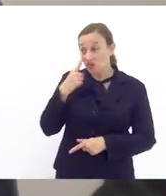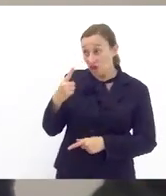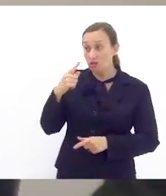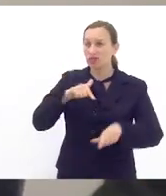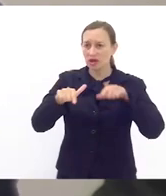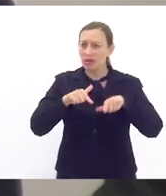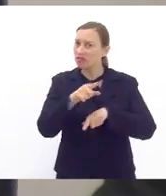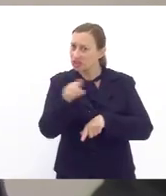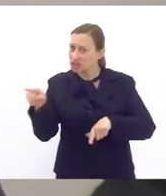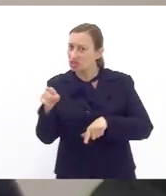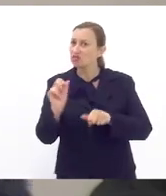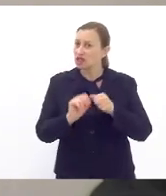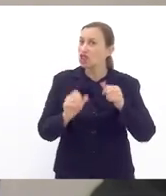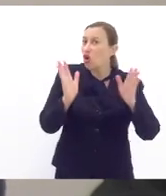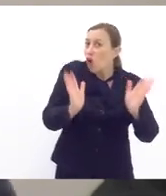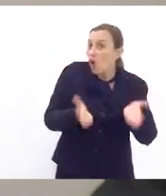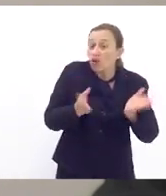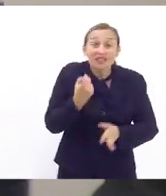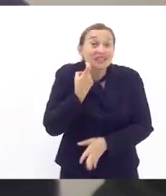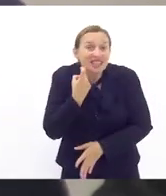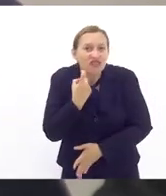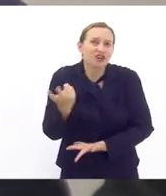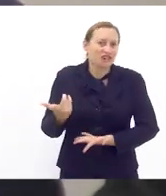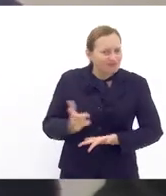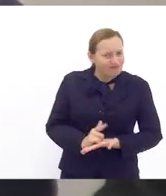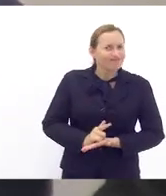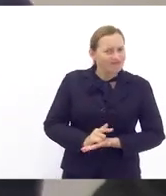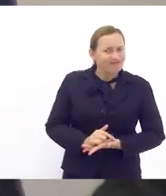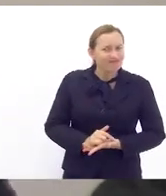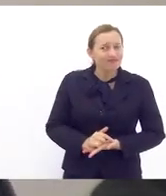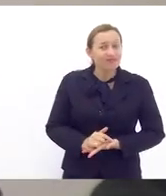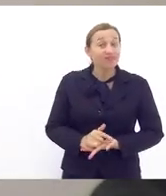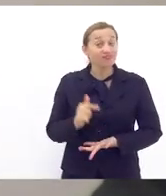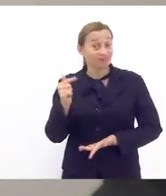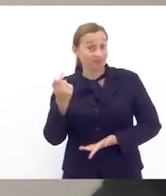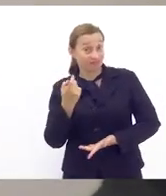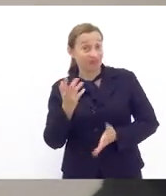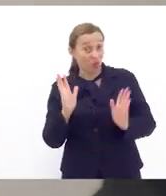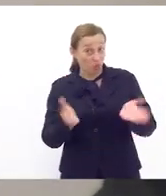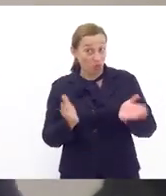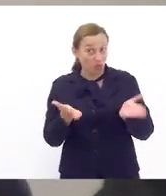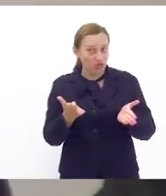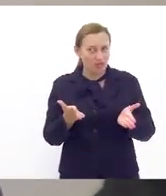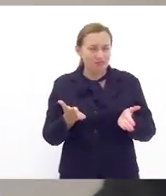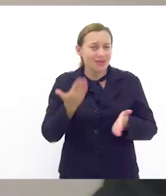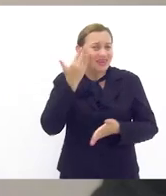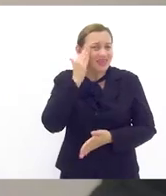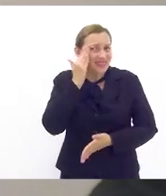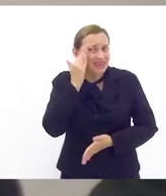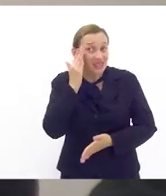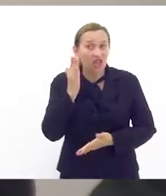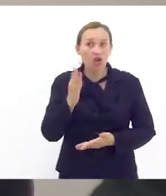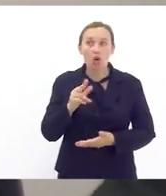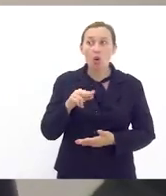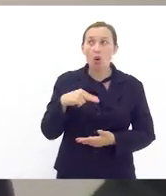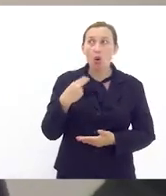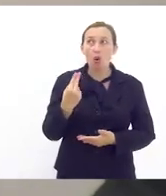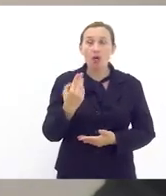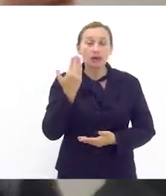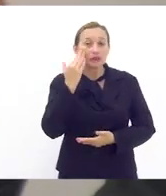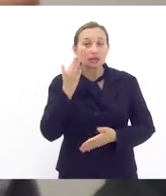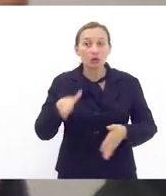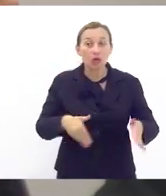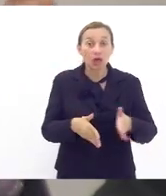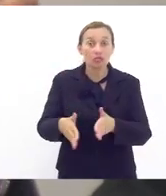vocês estão fazendo aqui hoje sexta-feira então aqui hoje para tentar entender ou pelo menos descobrir que caminho